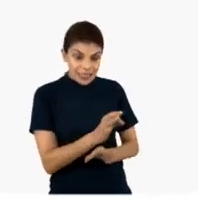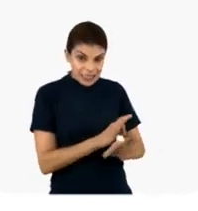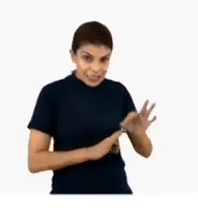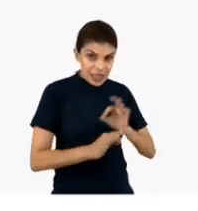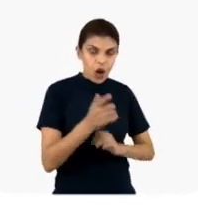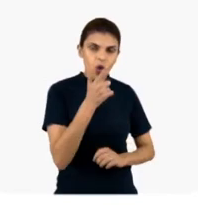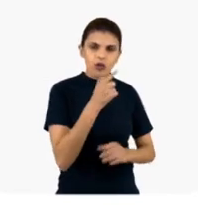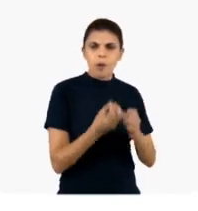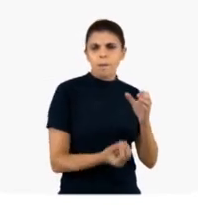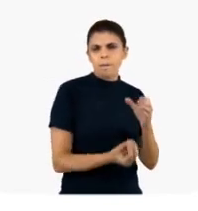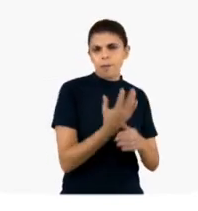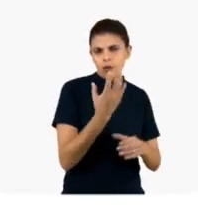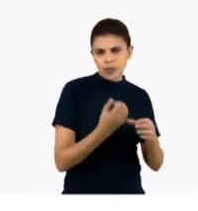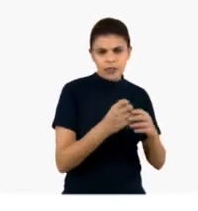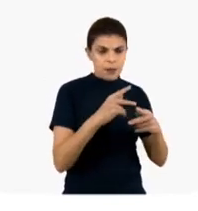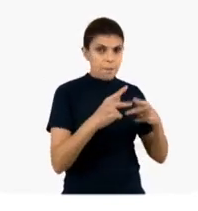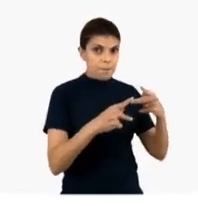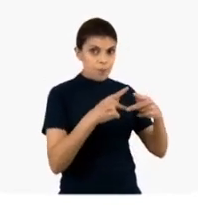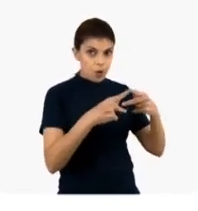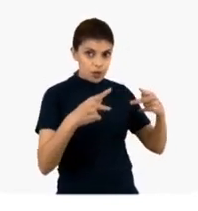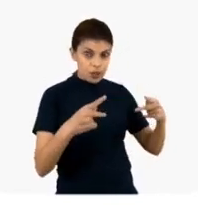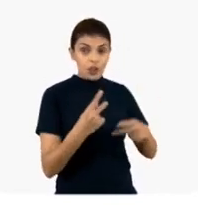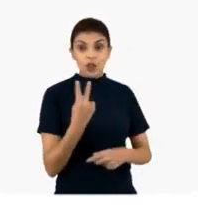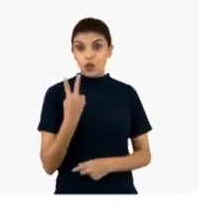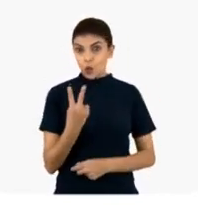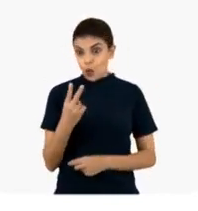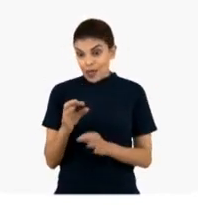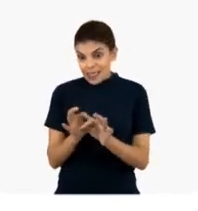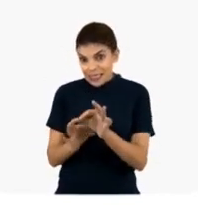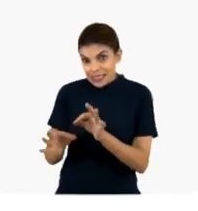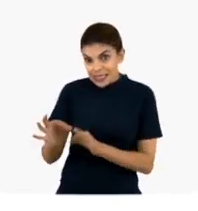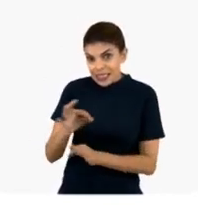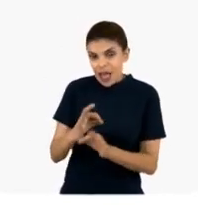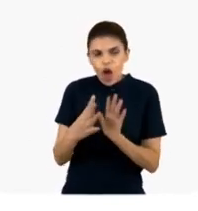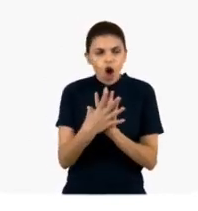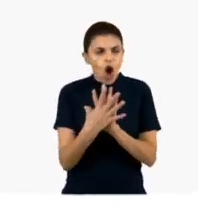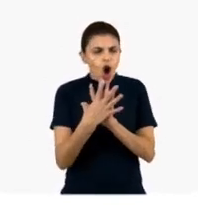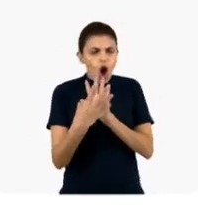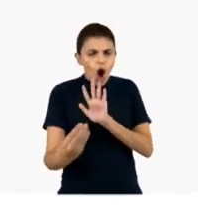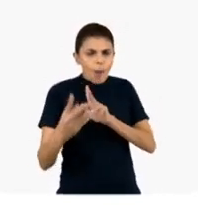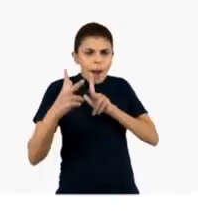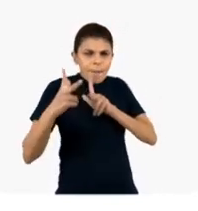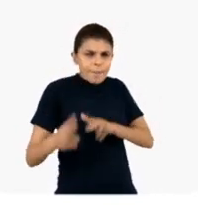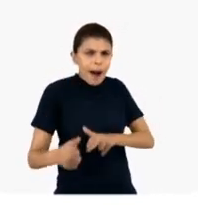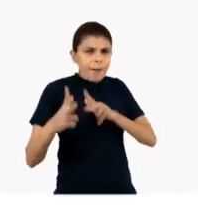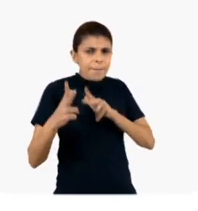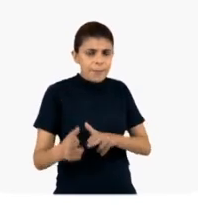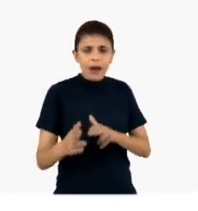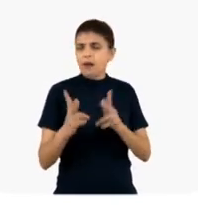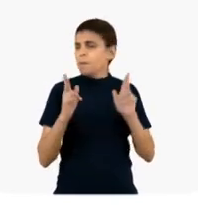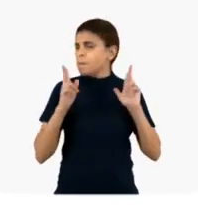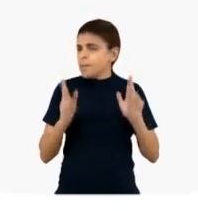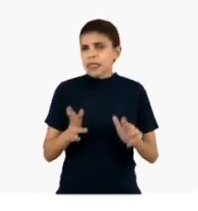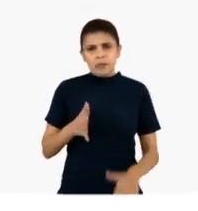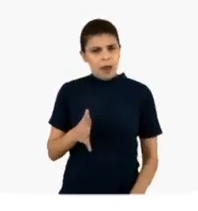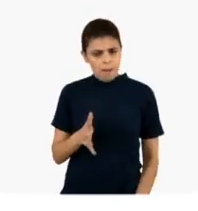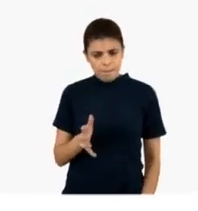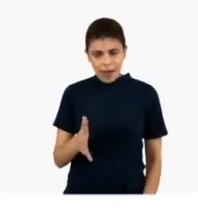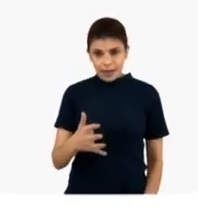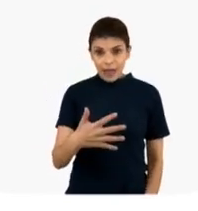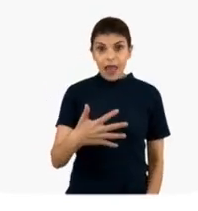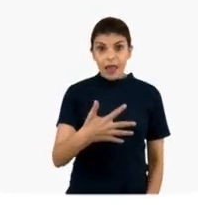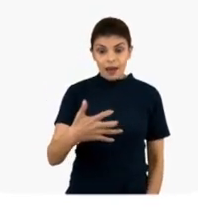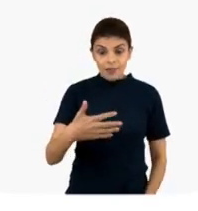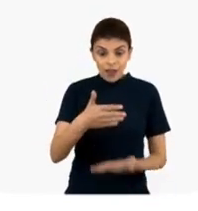consegue produzir uma pequena proteína, duas células que são na cópia exata, é a mesma bactéria que está